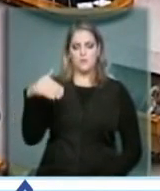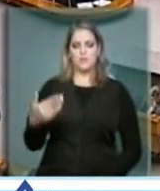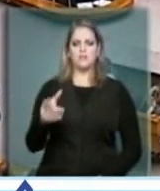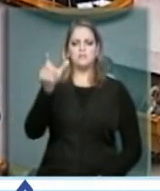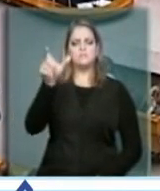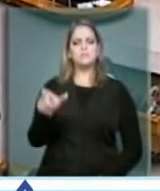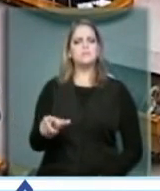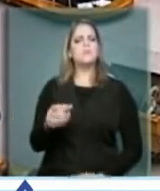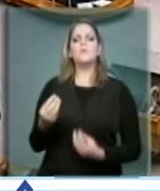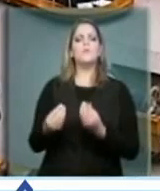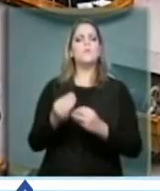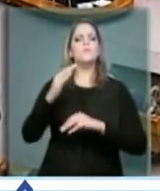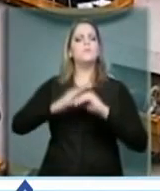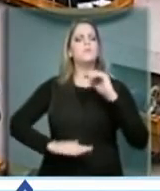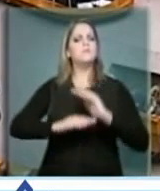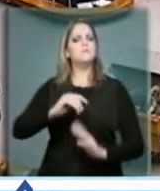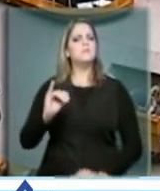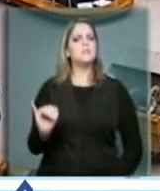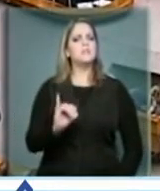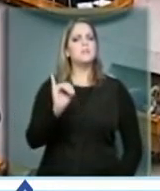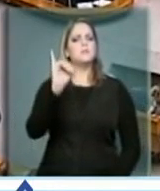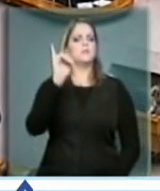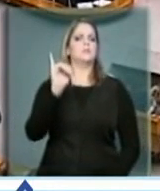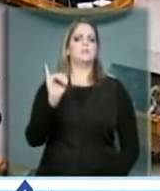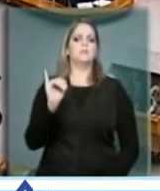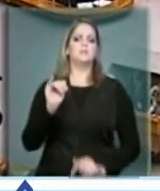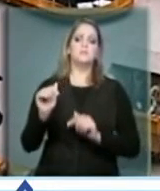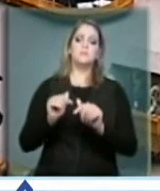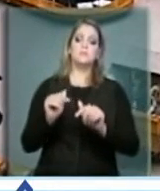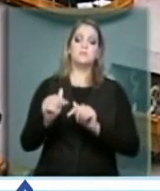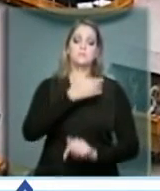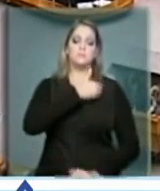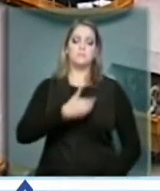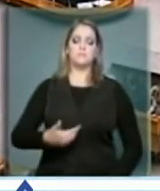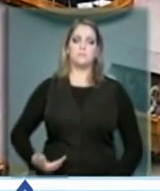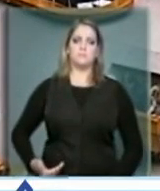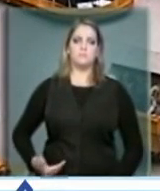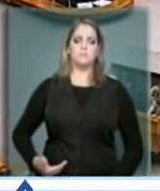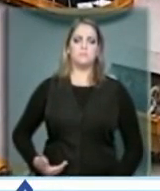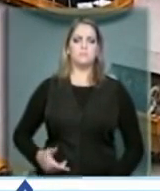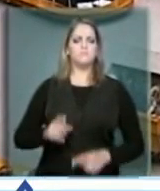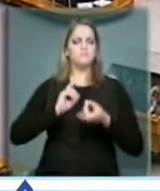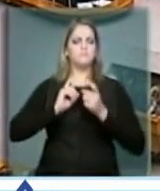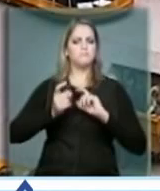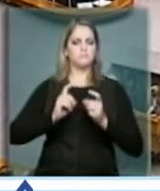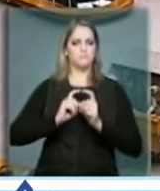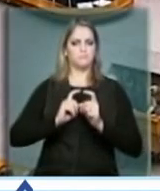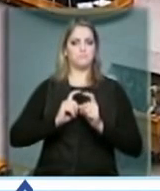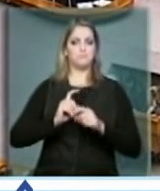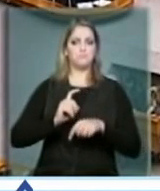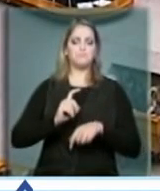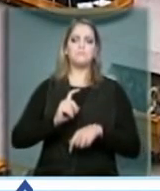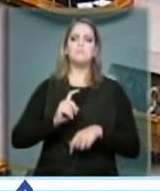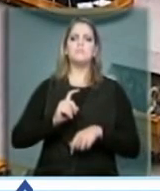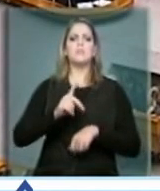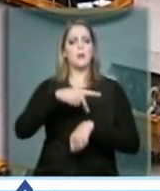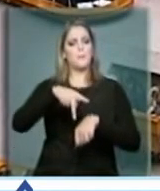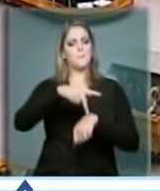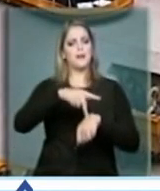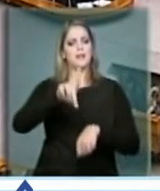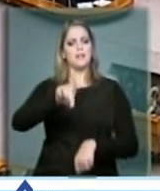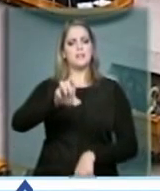é imprescindível para o perfeito funcionamento do Estado brasileiro. Nas democracias, a